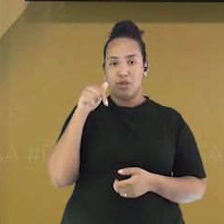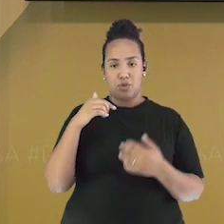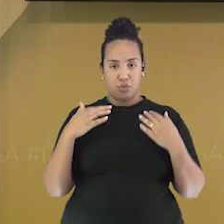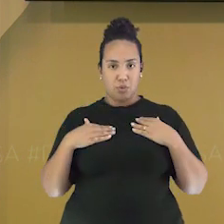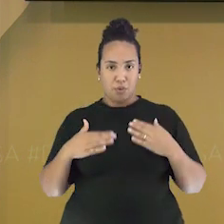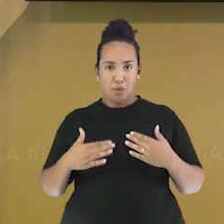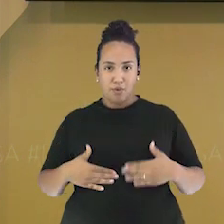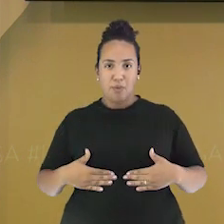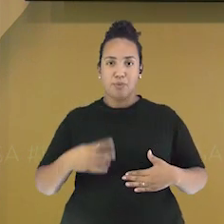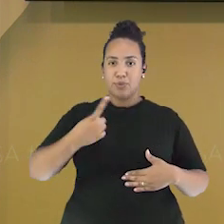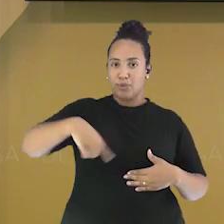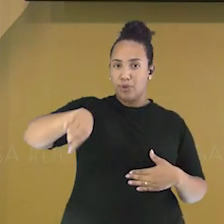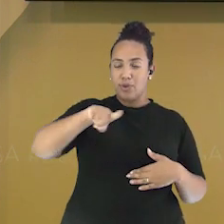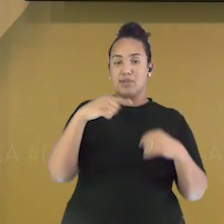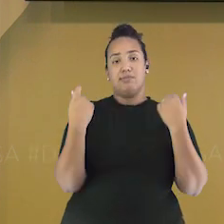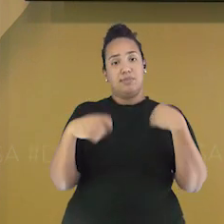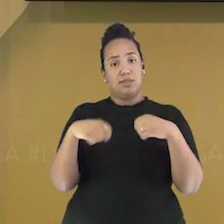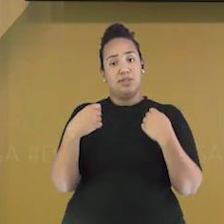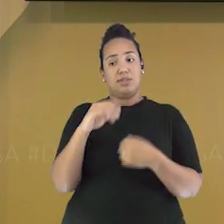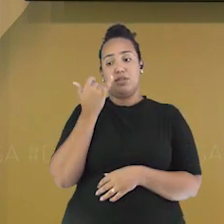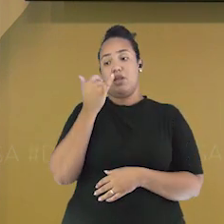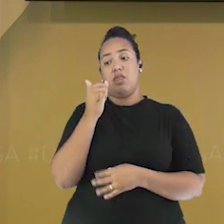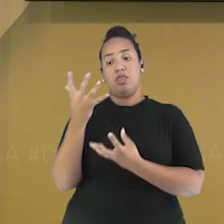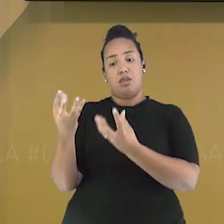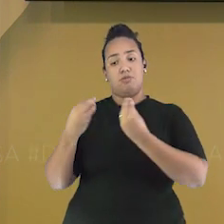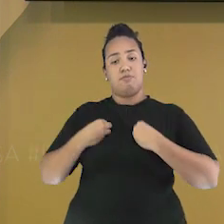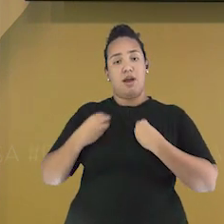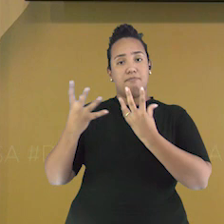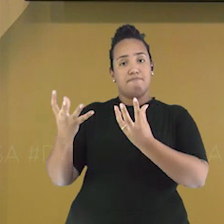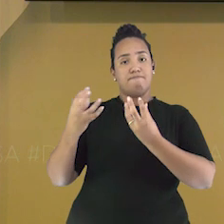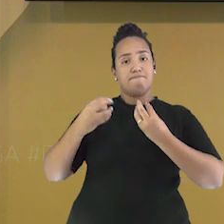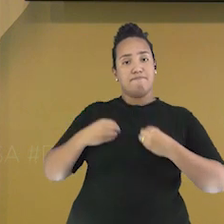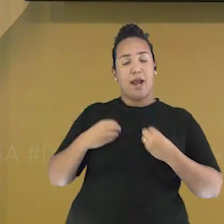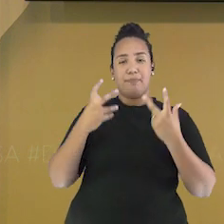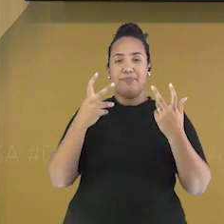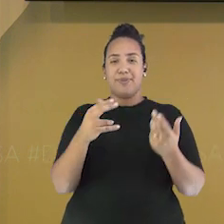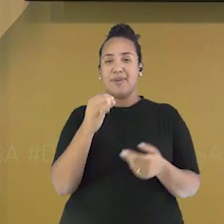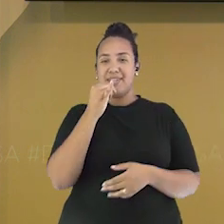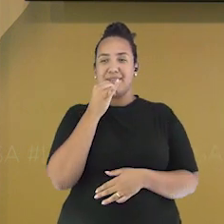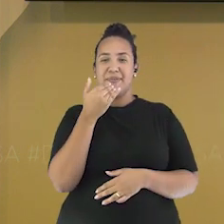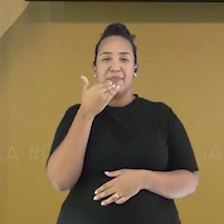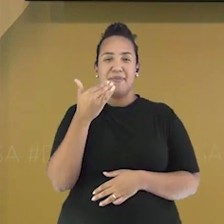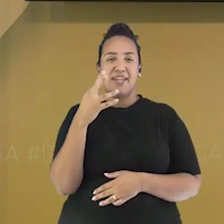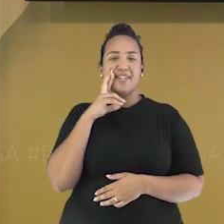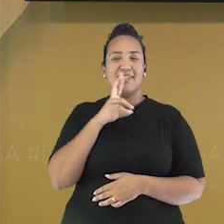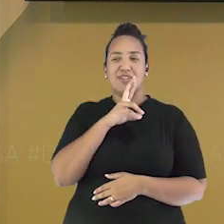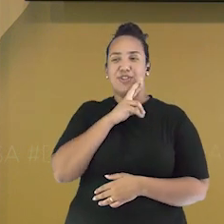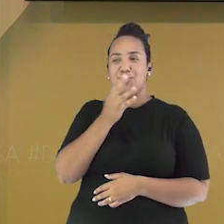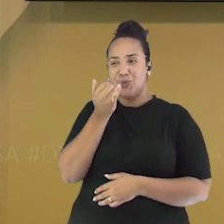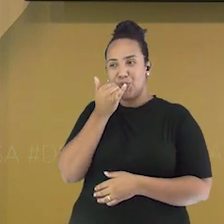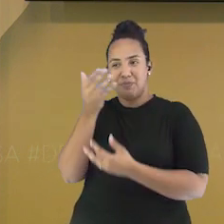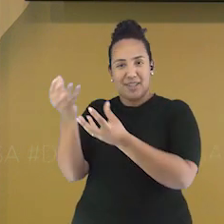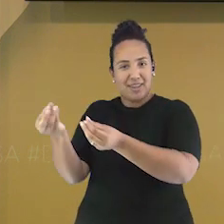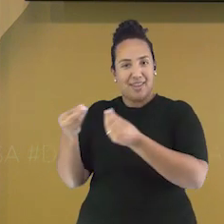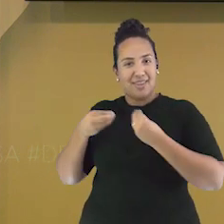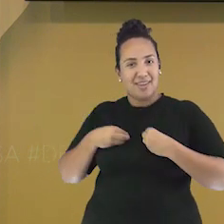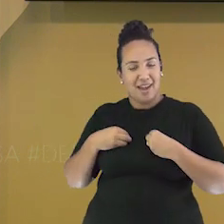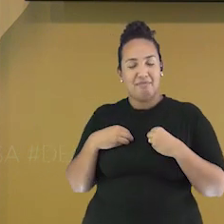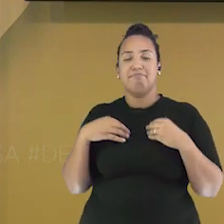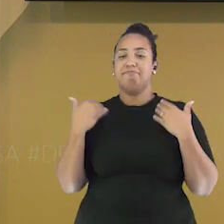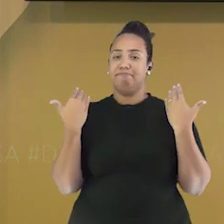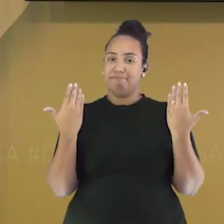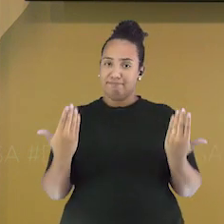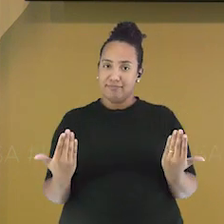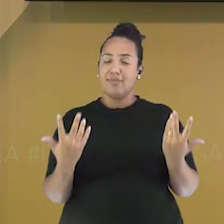o motoboy para realizar a entrega da nossa refeição, então, turma, além dos sistemas do nosso corpo que acabei